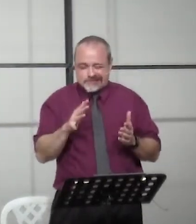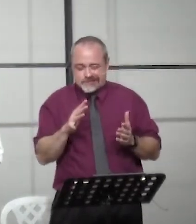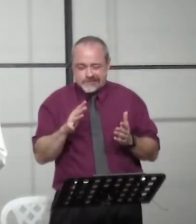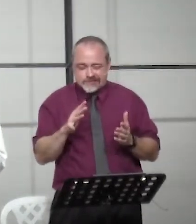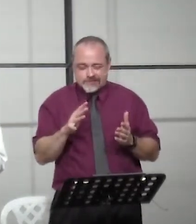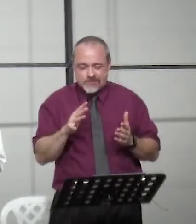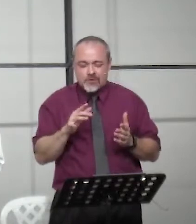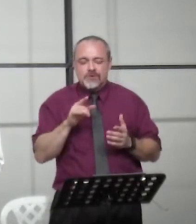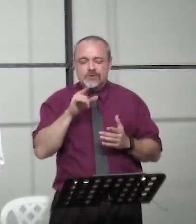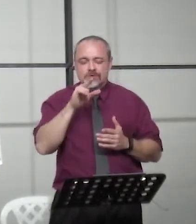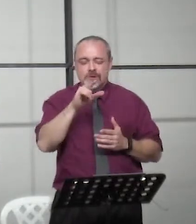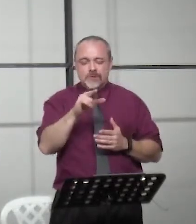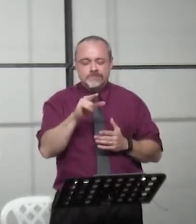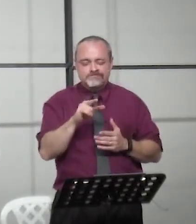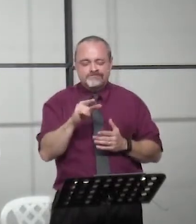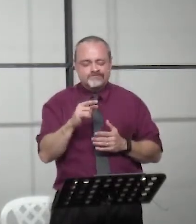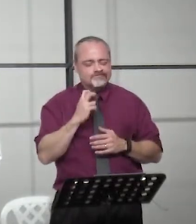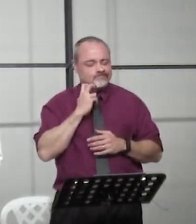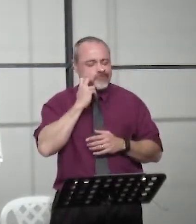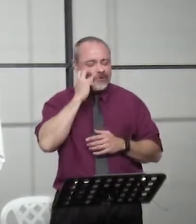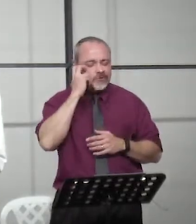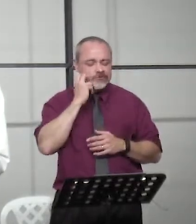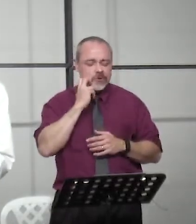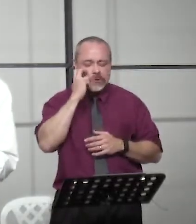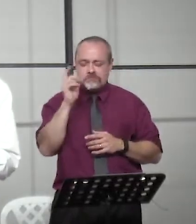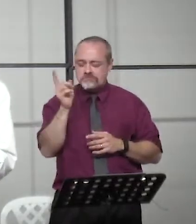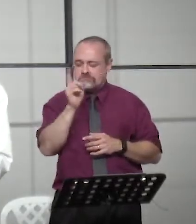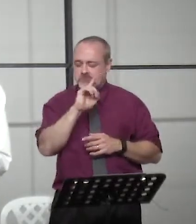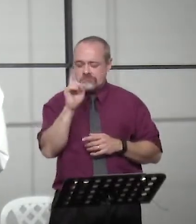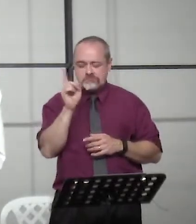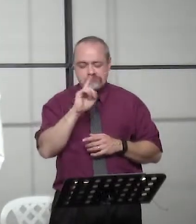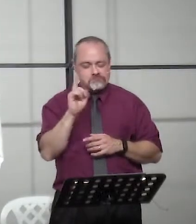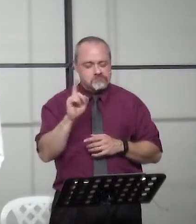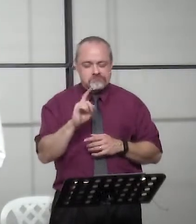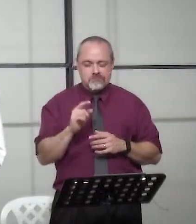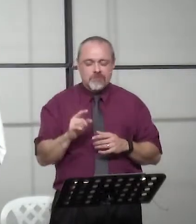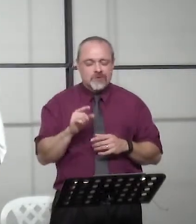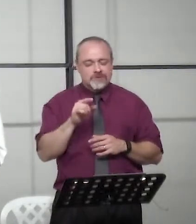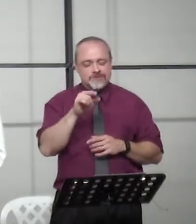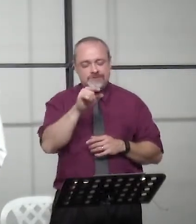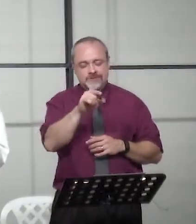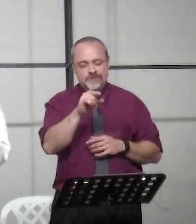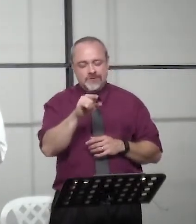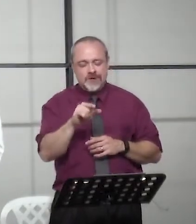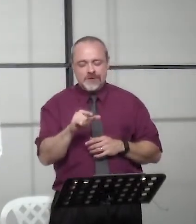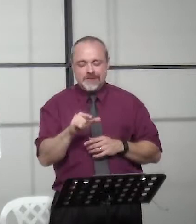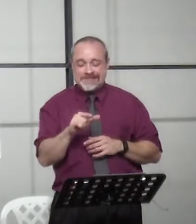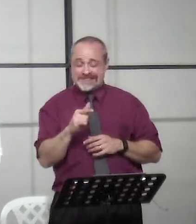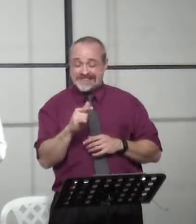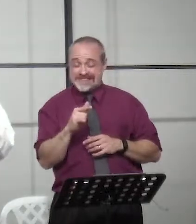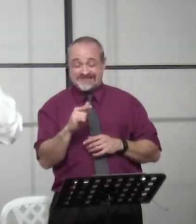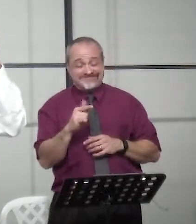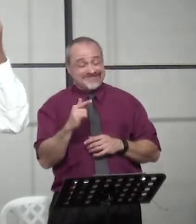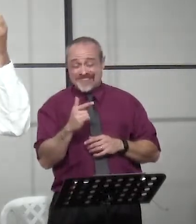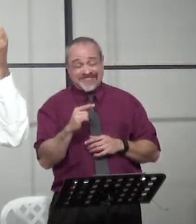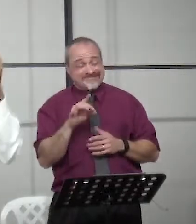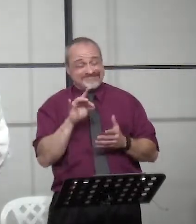vezes, você não tem vergonha em admitir isso, você não tem